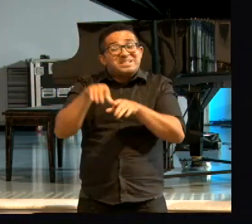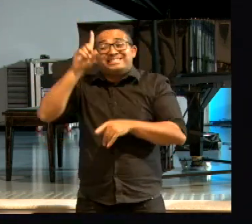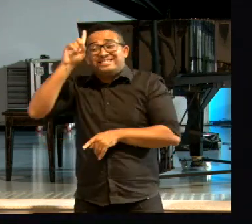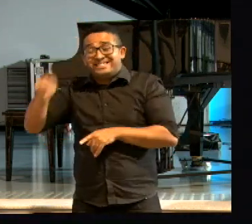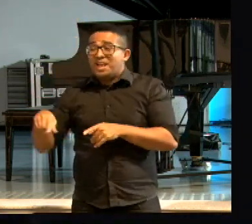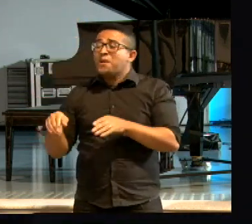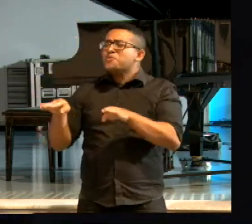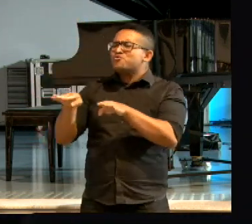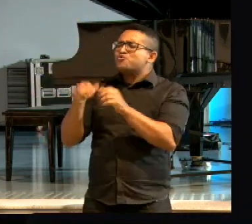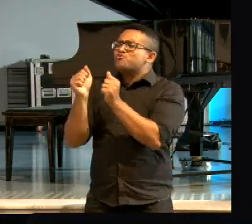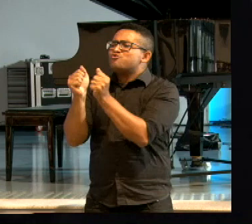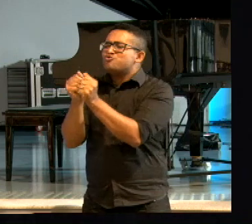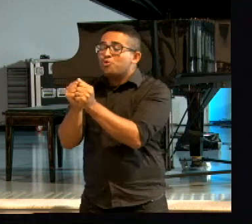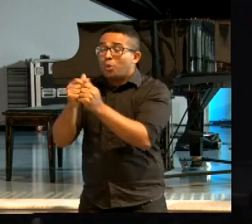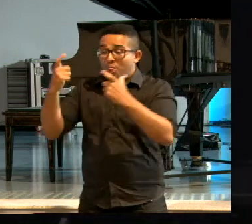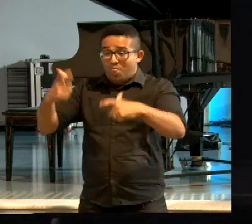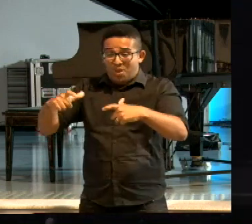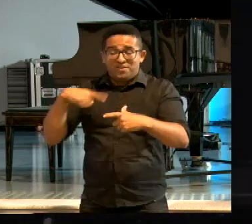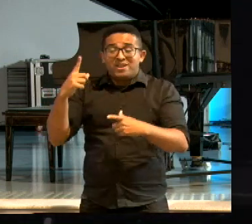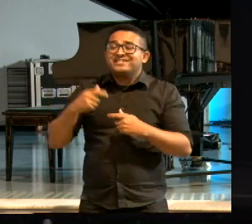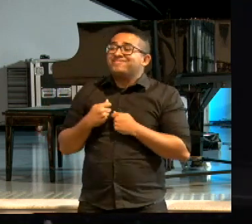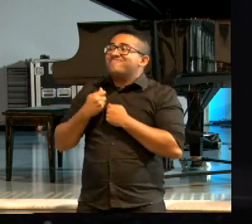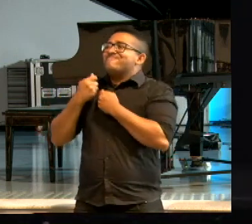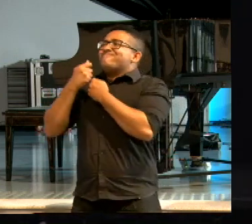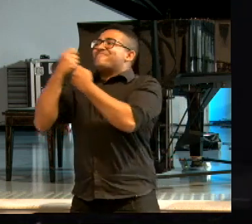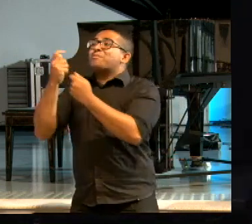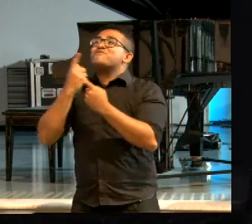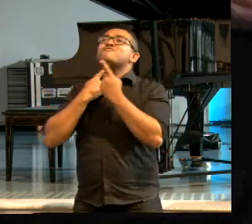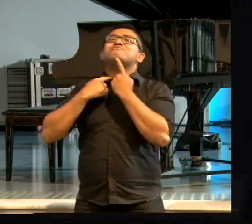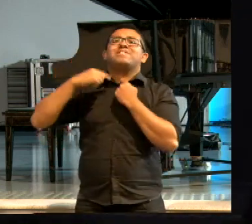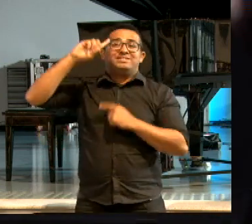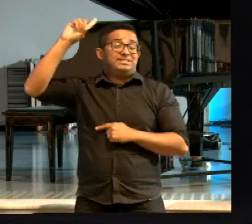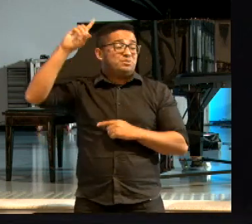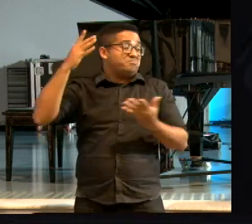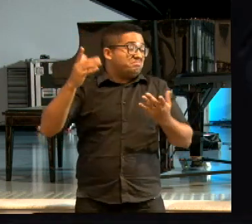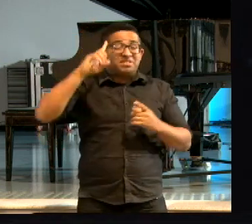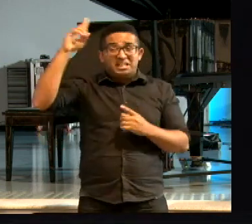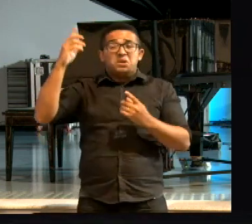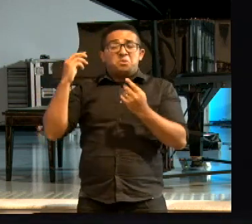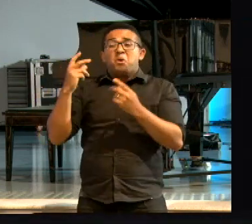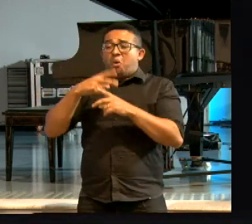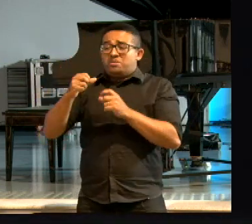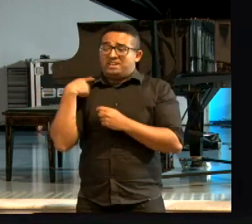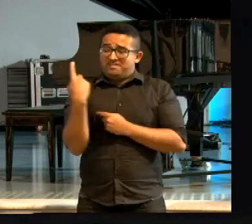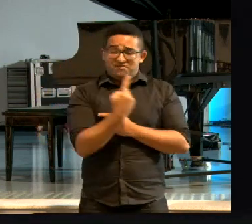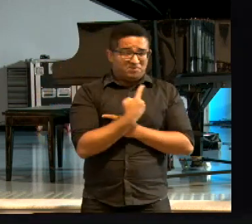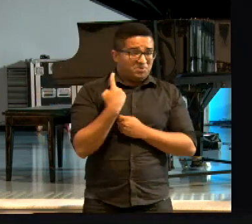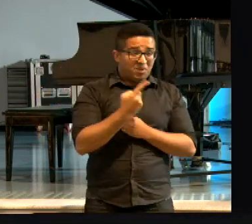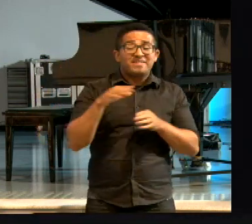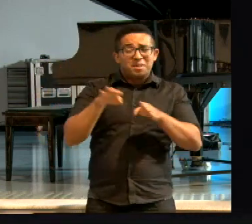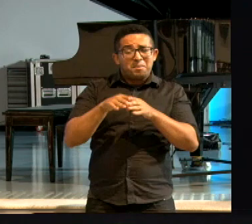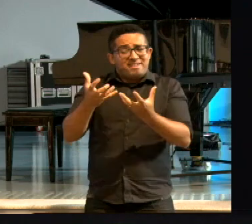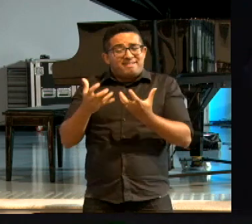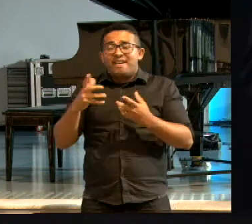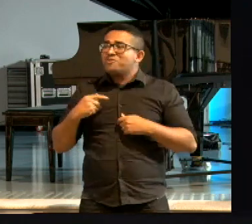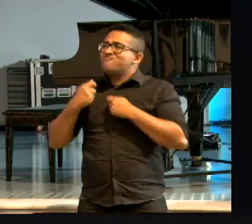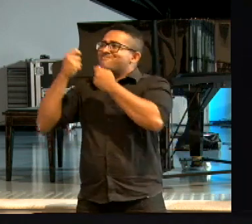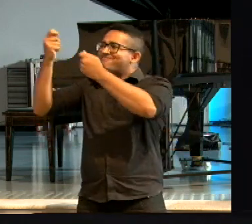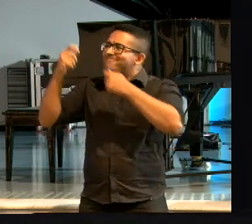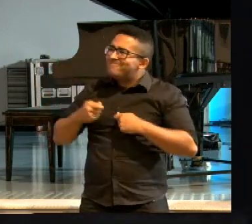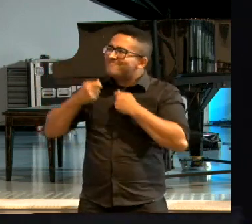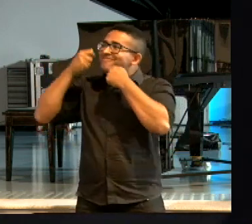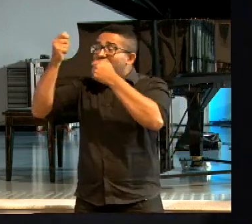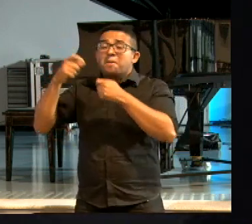ser parte de um ambiente onde nós nos rendemos à vontade de Deus, onde Deus consegue de nós aquilo que Ele quer. Mas, de alguma forma, nós